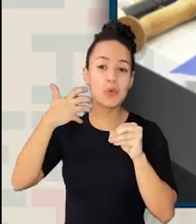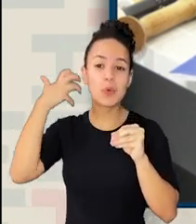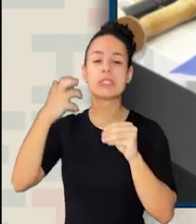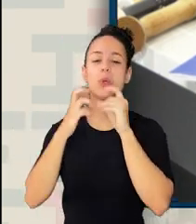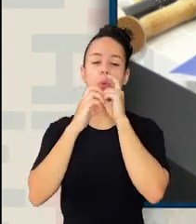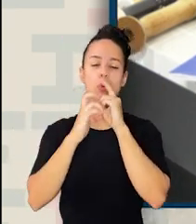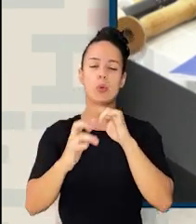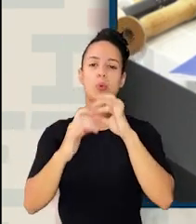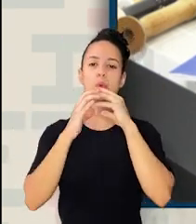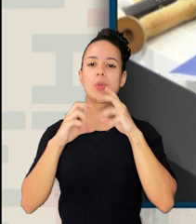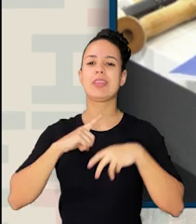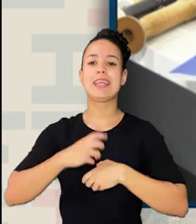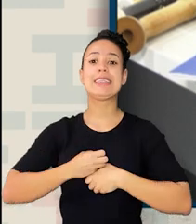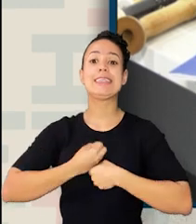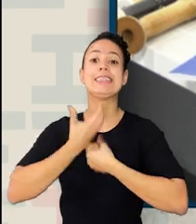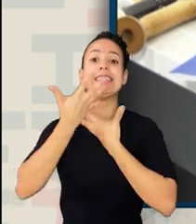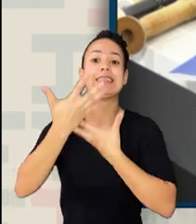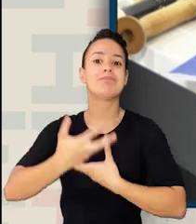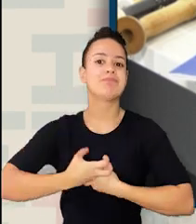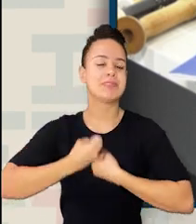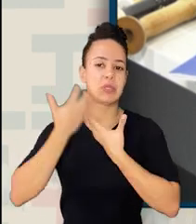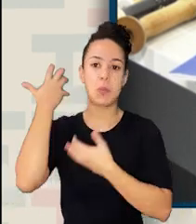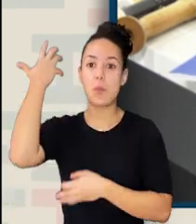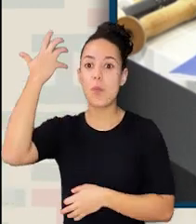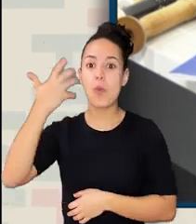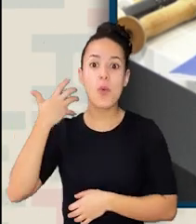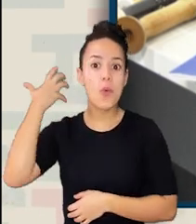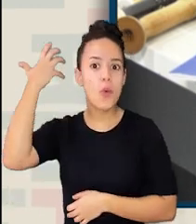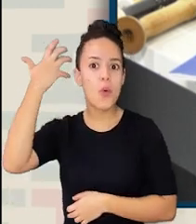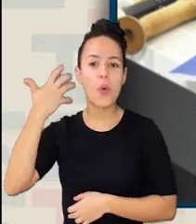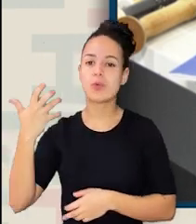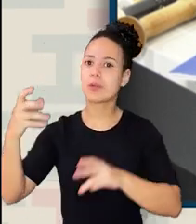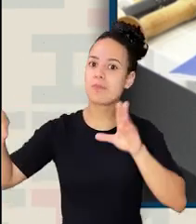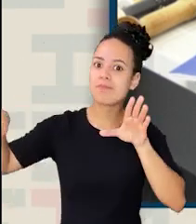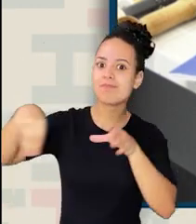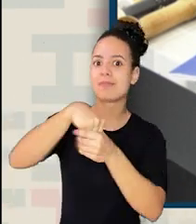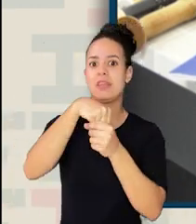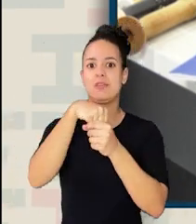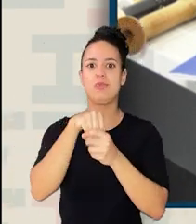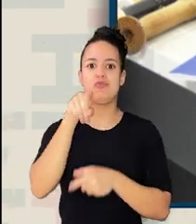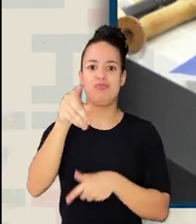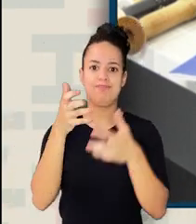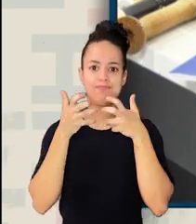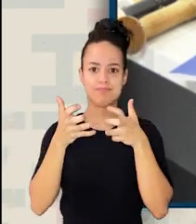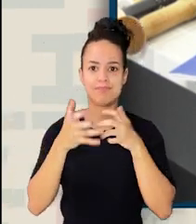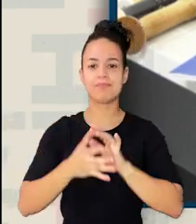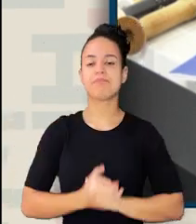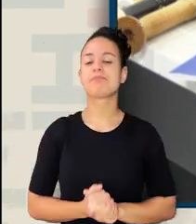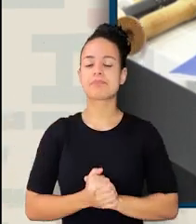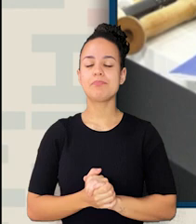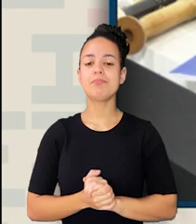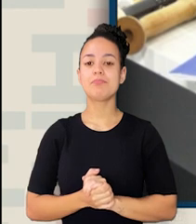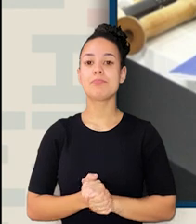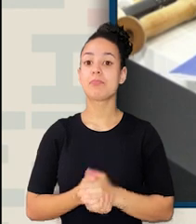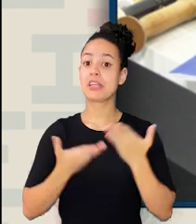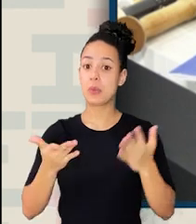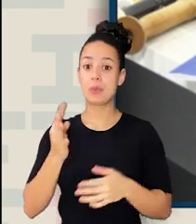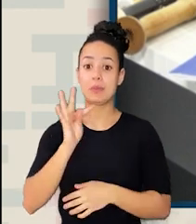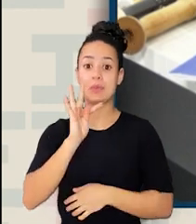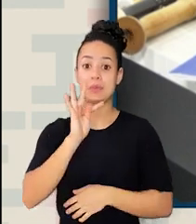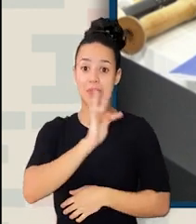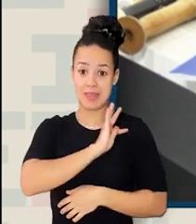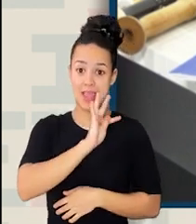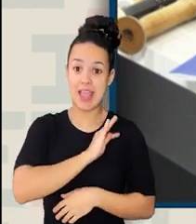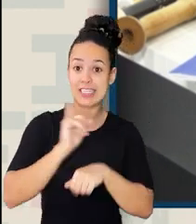uma expressão musical, do discurso musical que você quer. E com essa técnica de